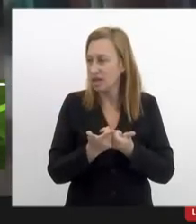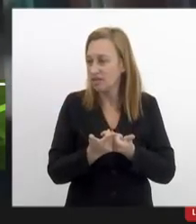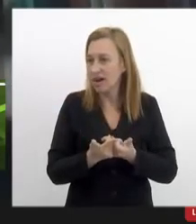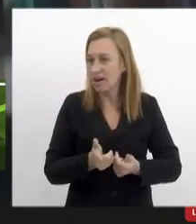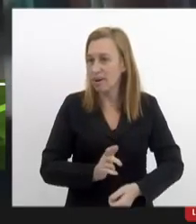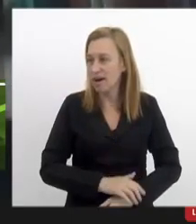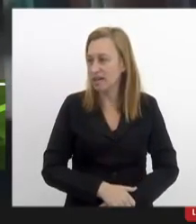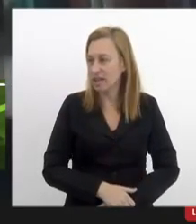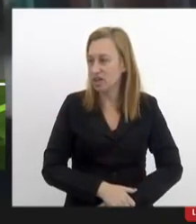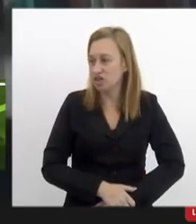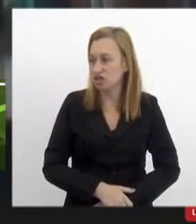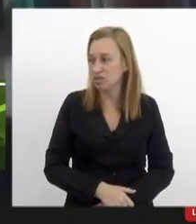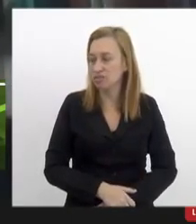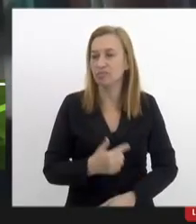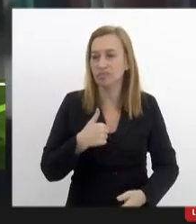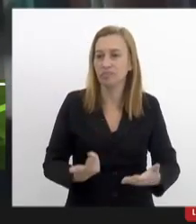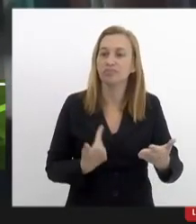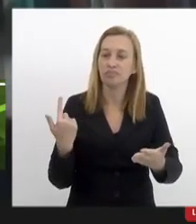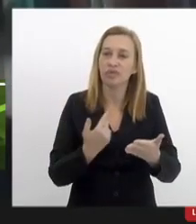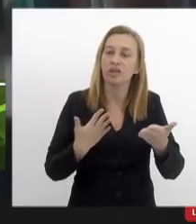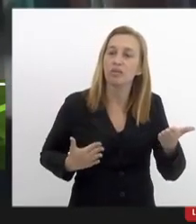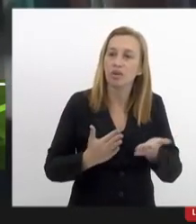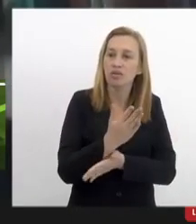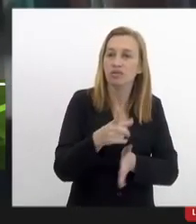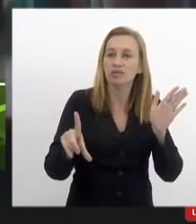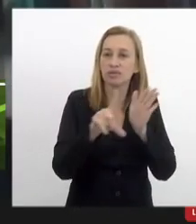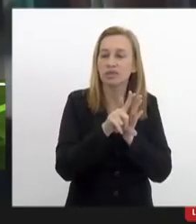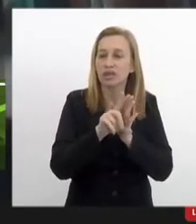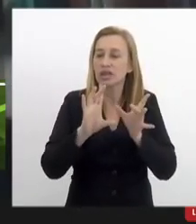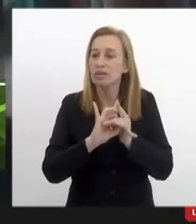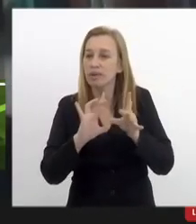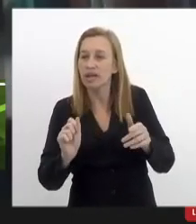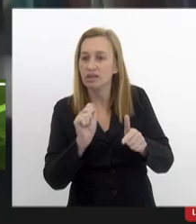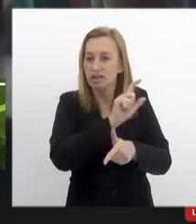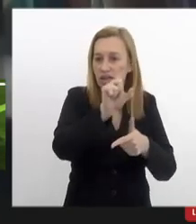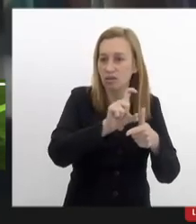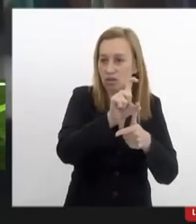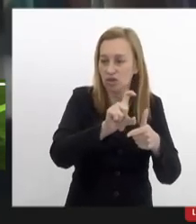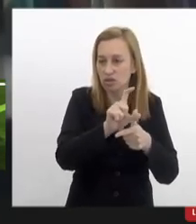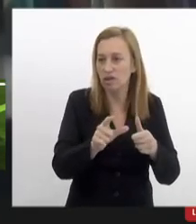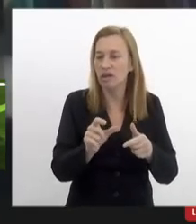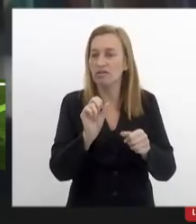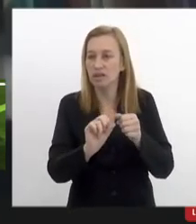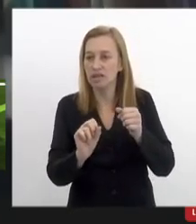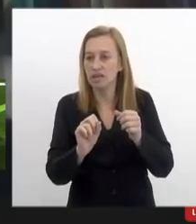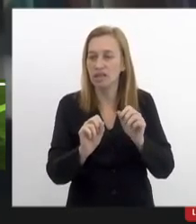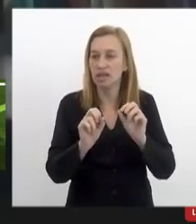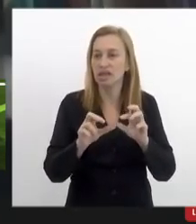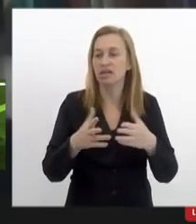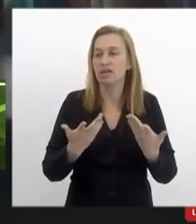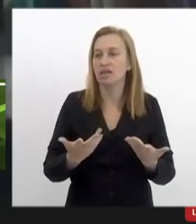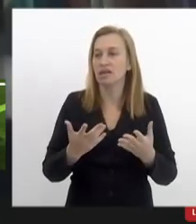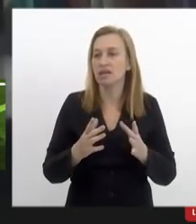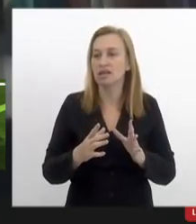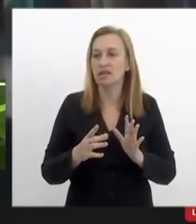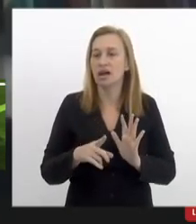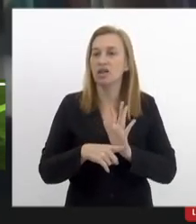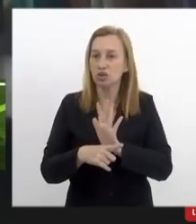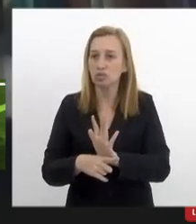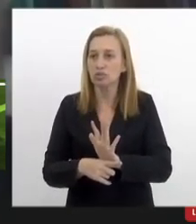nós aprovamos uma lei autorizando o Executivo exatamente fazer essa transferência de fundo a fundo.